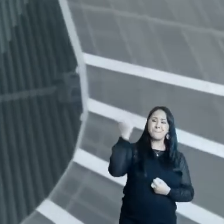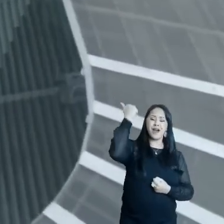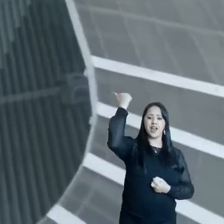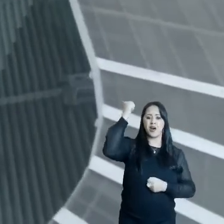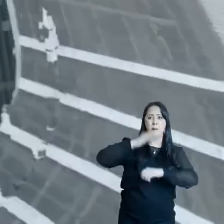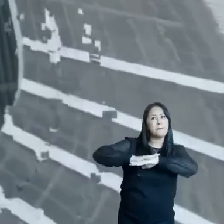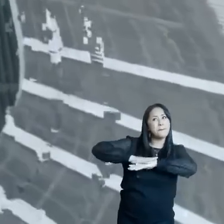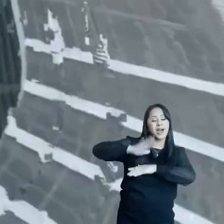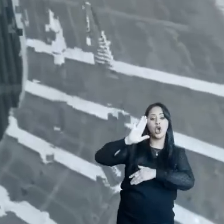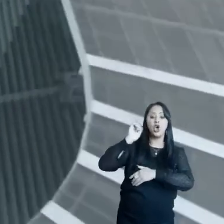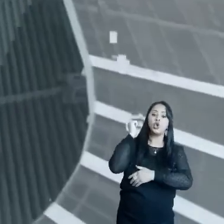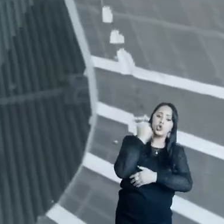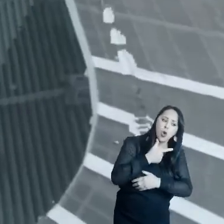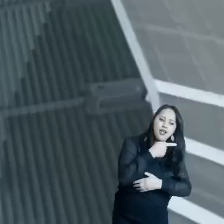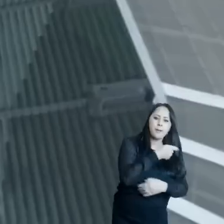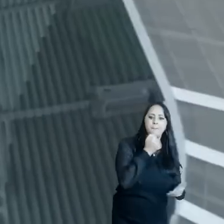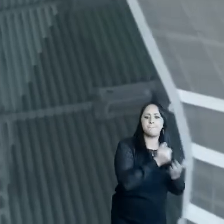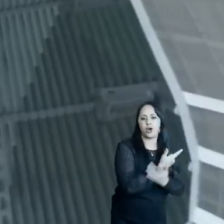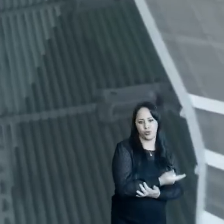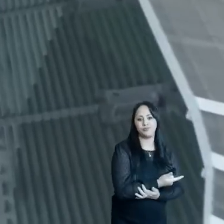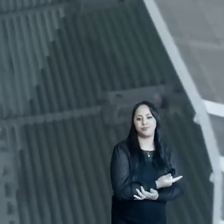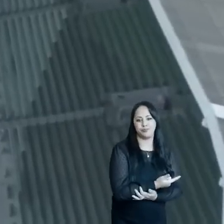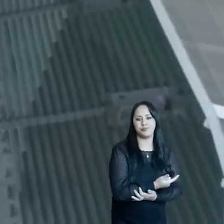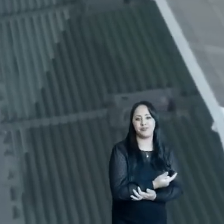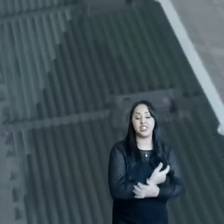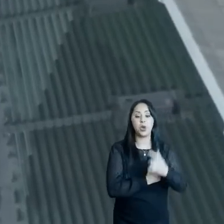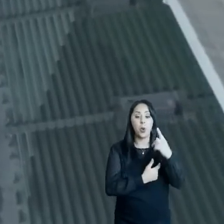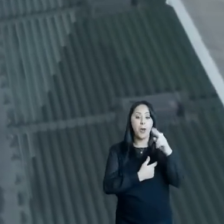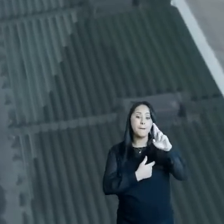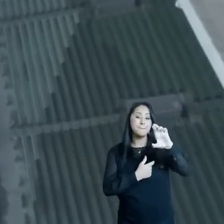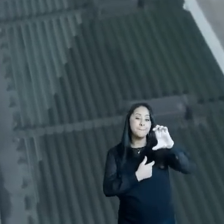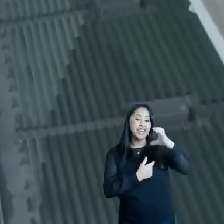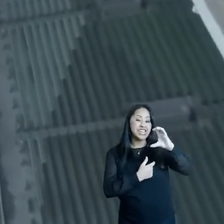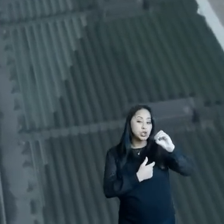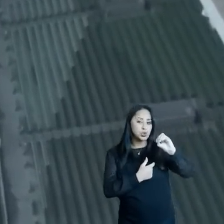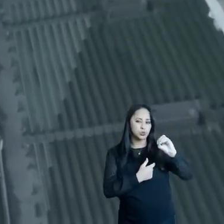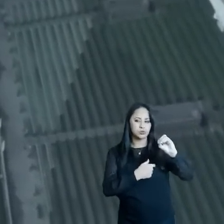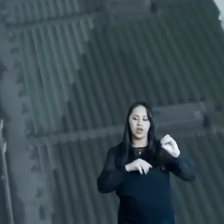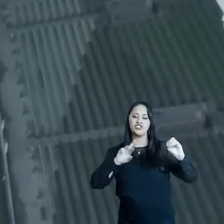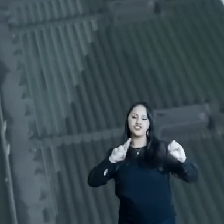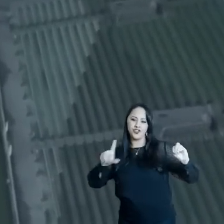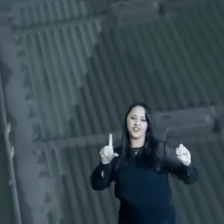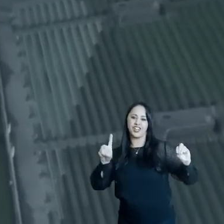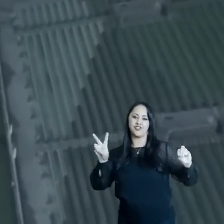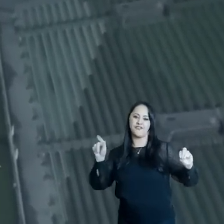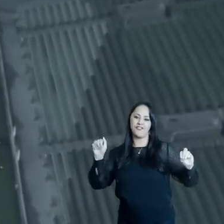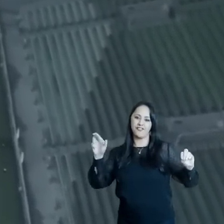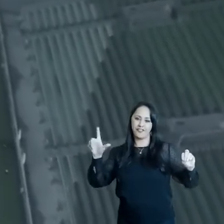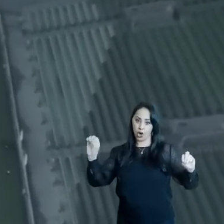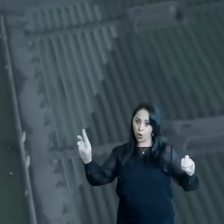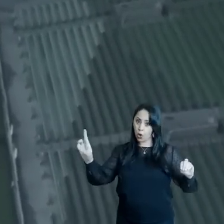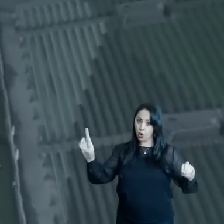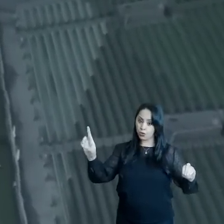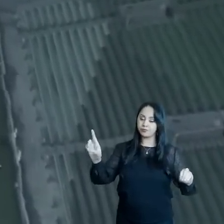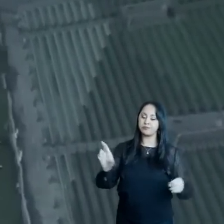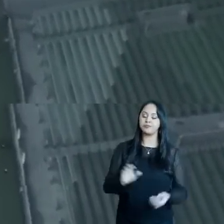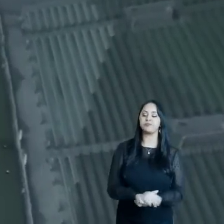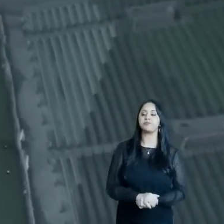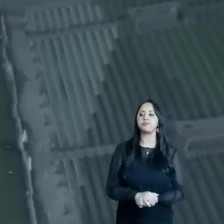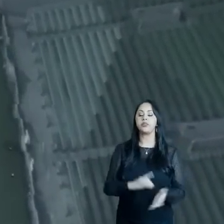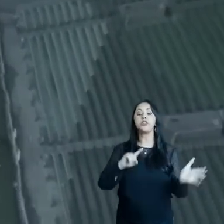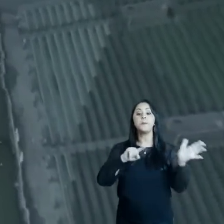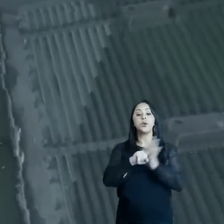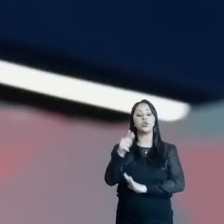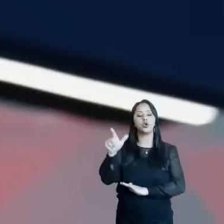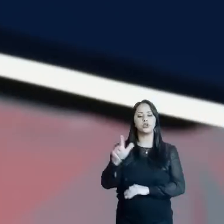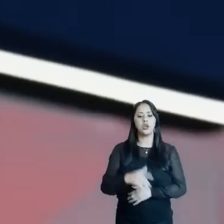está pagando. É muito importante. Se você fizer isso, tá fácil, tá feito a venda. Boa. Manda mais, Pedrão. Igor Soares, Kaiser,